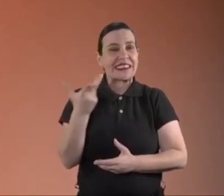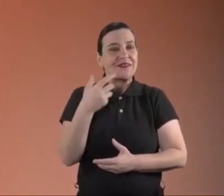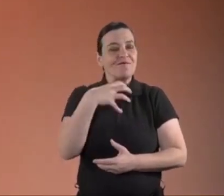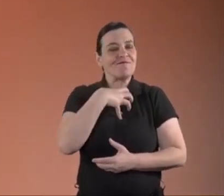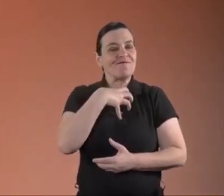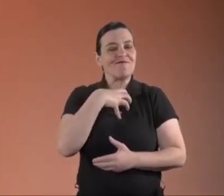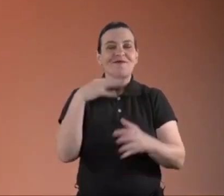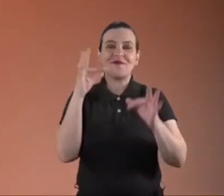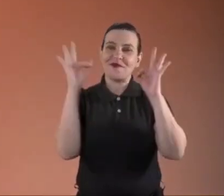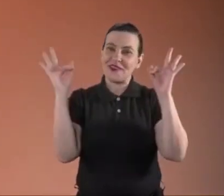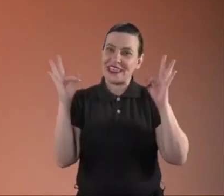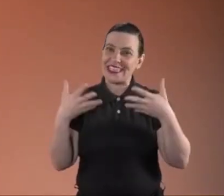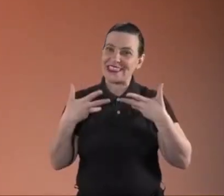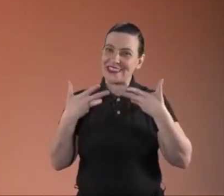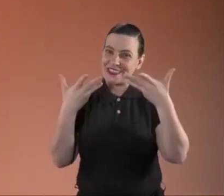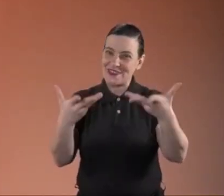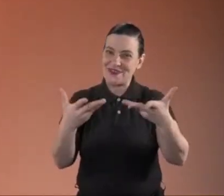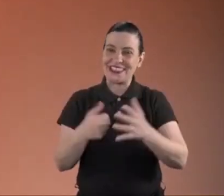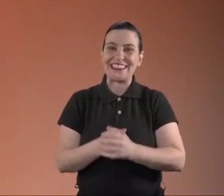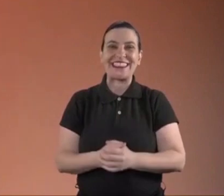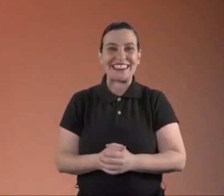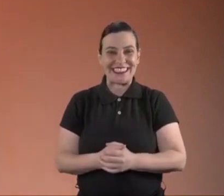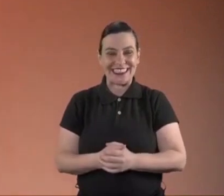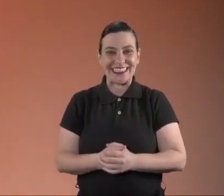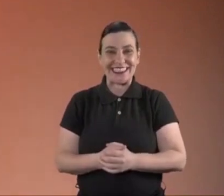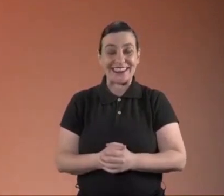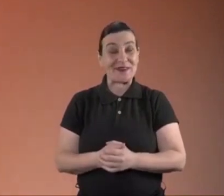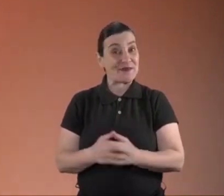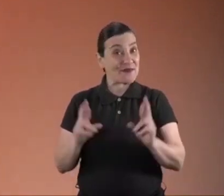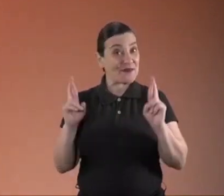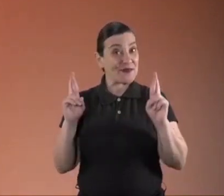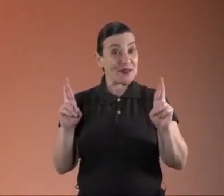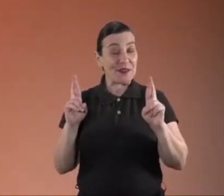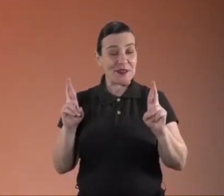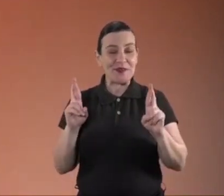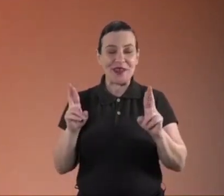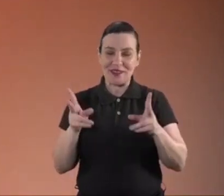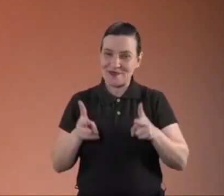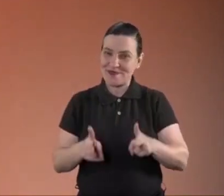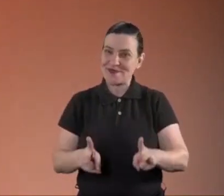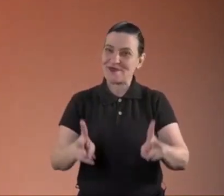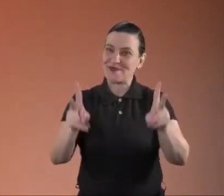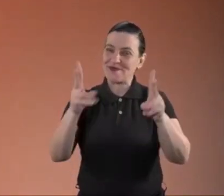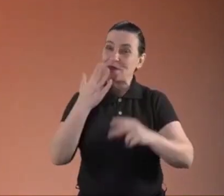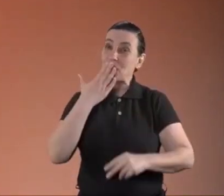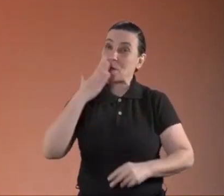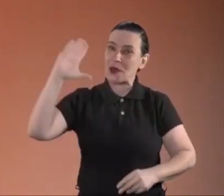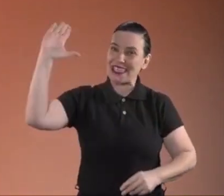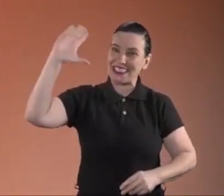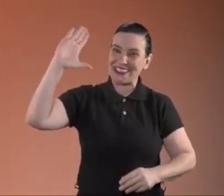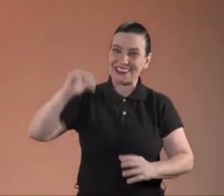muito feliz com esse convite e eu espero que dure muito tempo. Grande beijo.